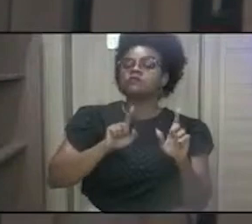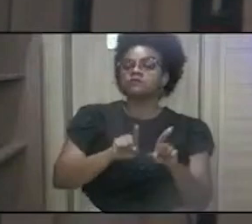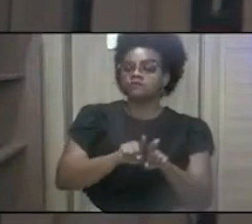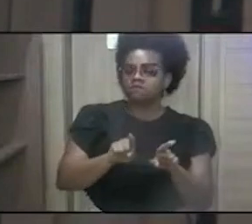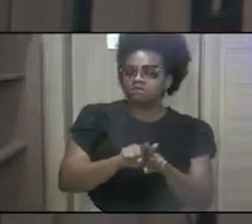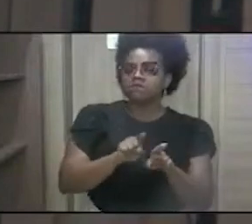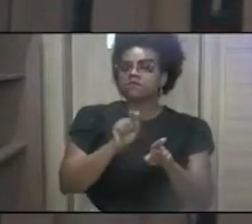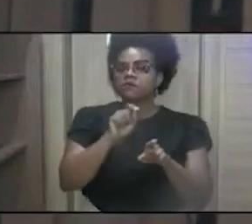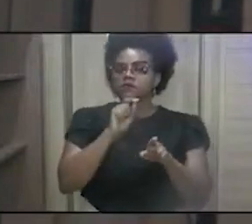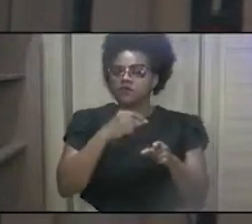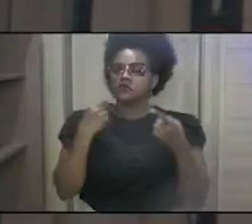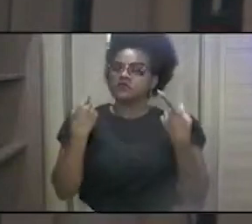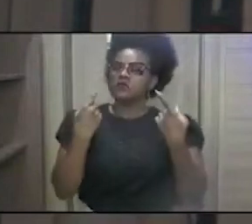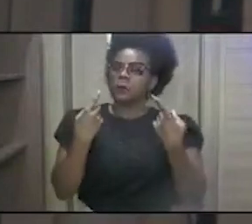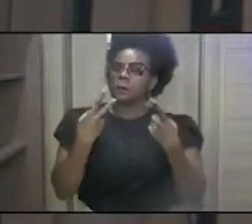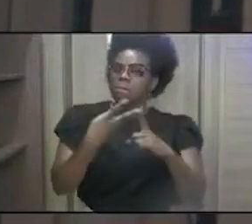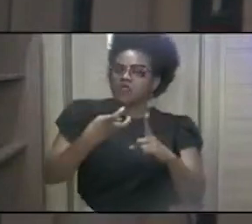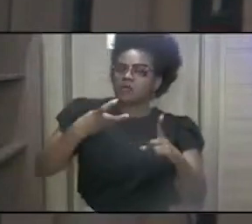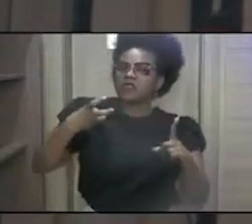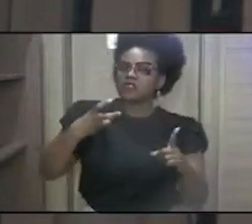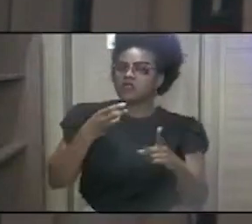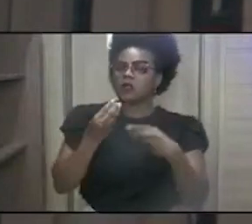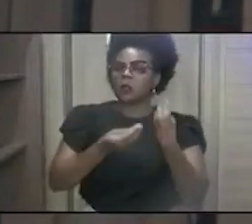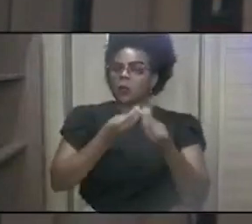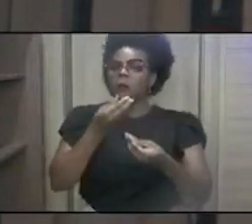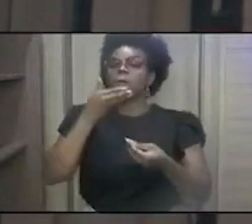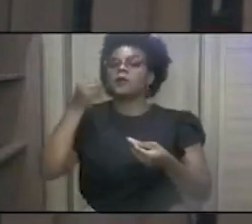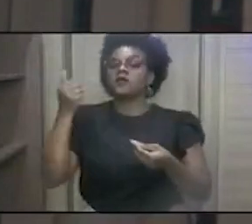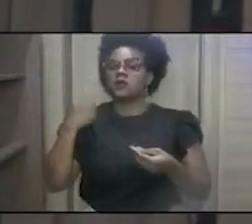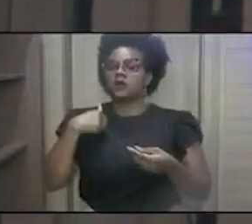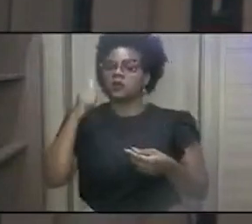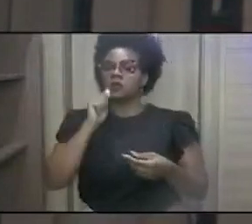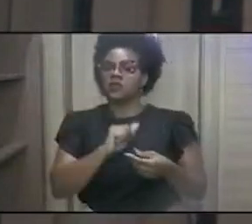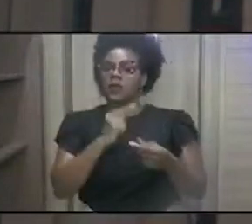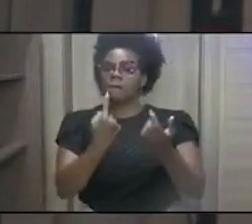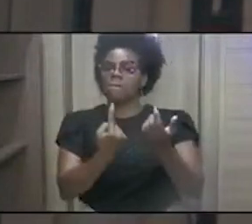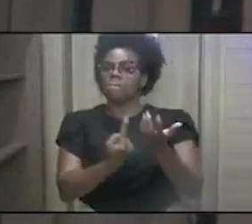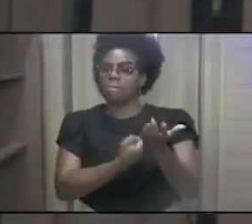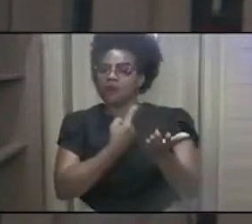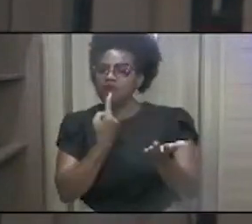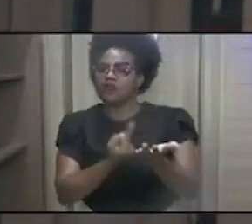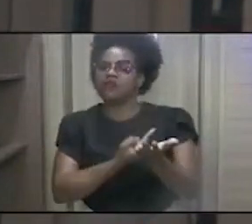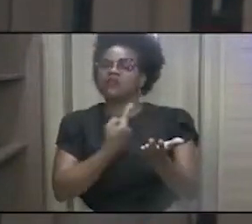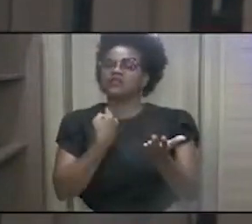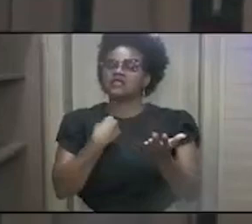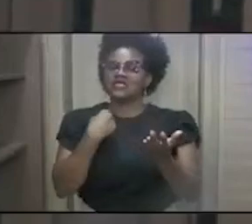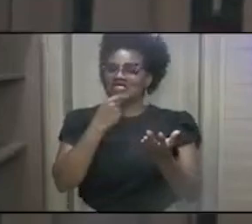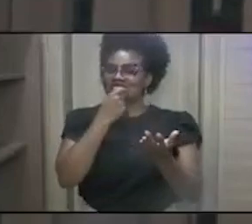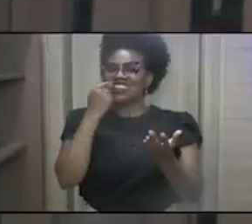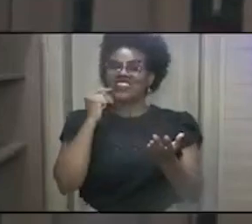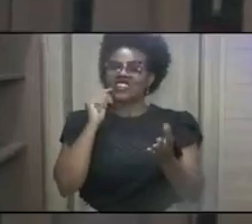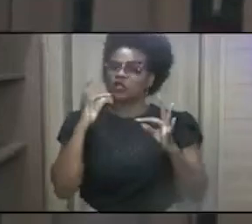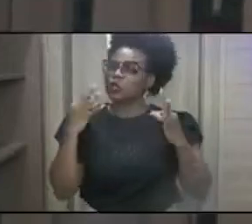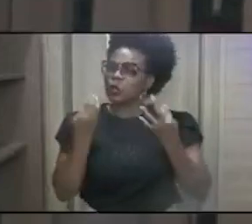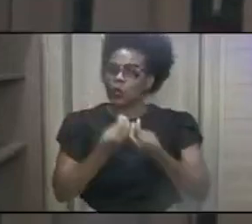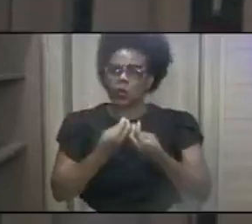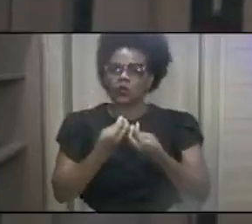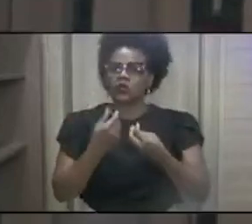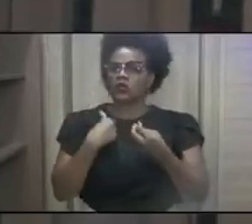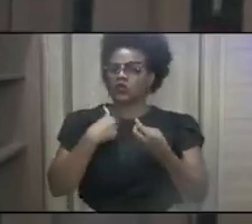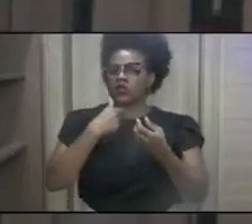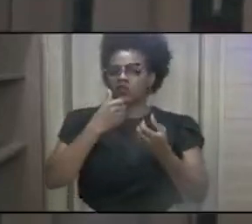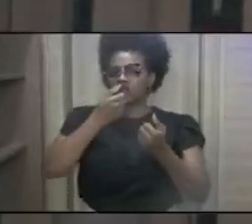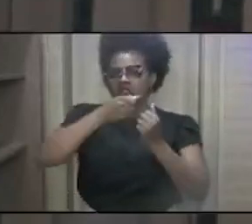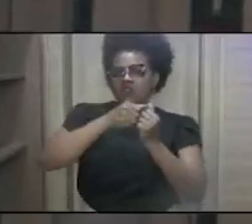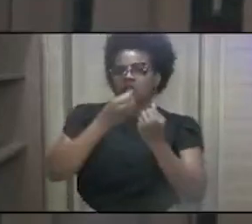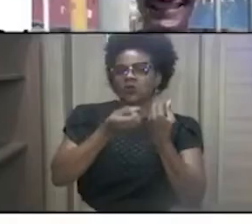apontar perspectivas de melhoria. Me situo, sou uma mulher branca com todos os dentes, não fui mutilada